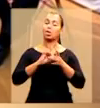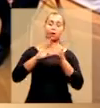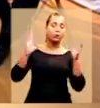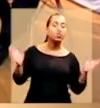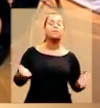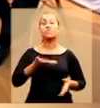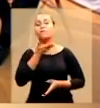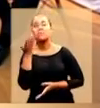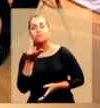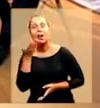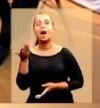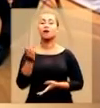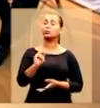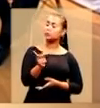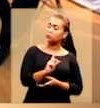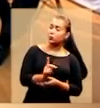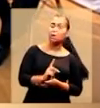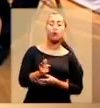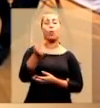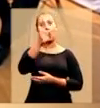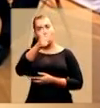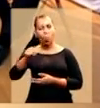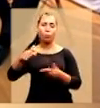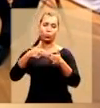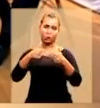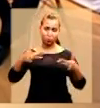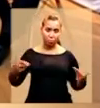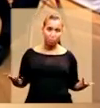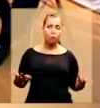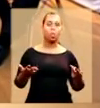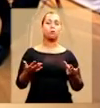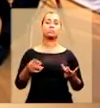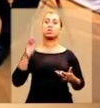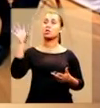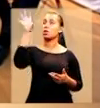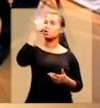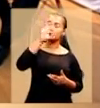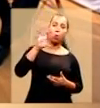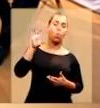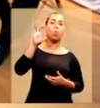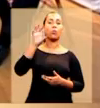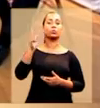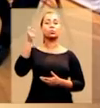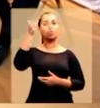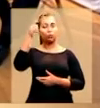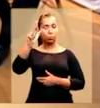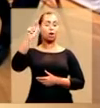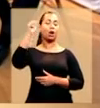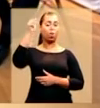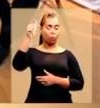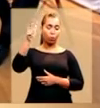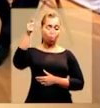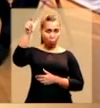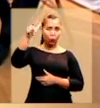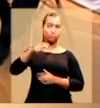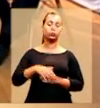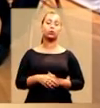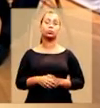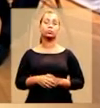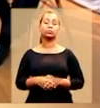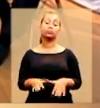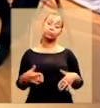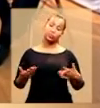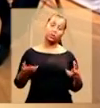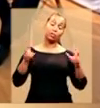Tem à disposição? É fácil, não é fácil? Precisaria de outros, talvez em regiões ou em pontos descentralizados,